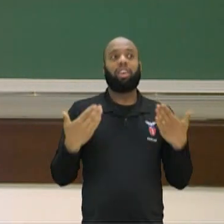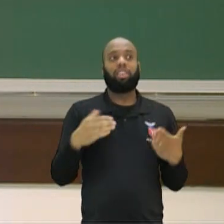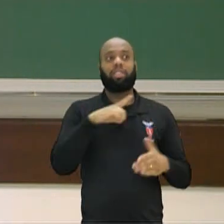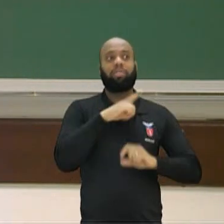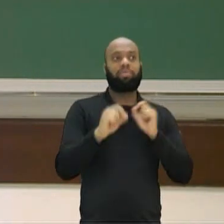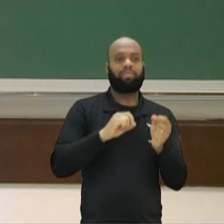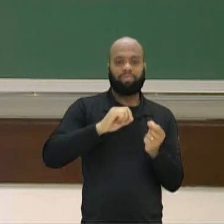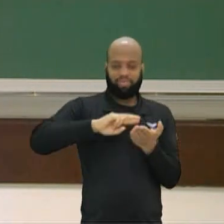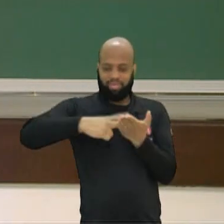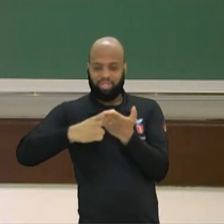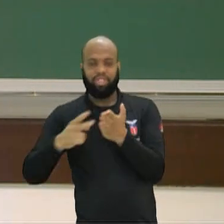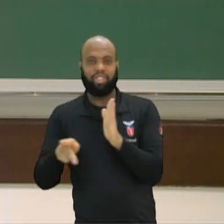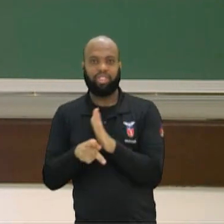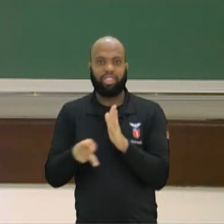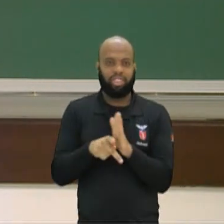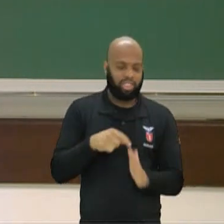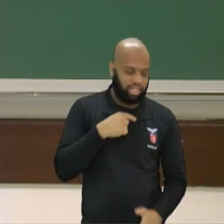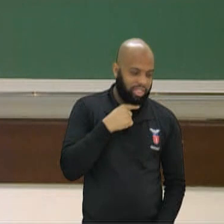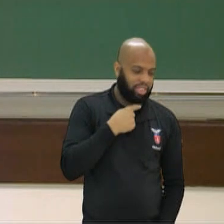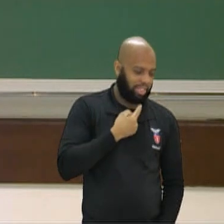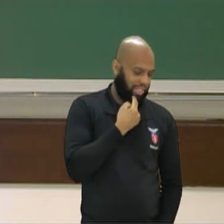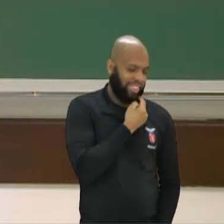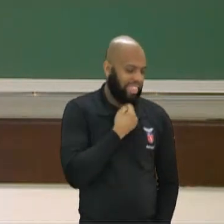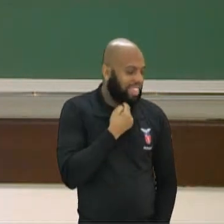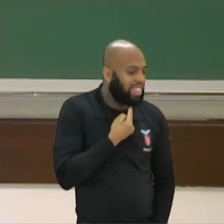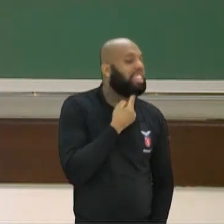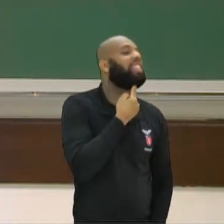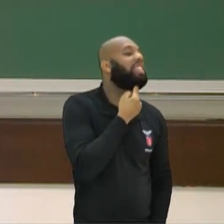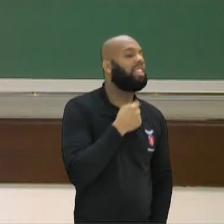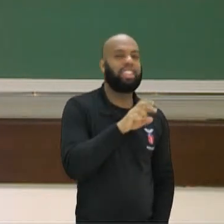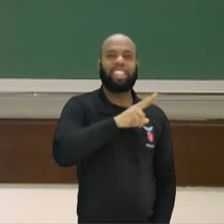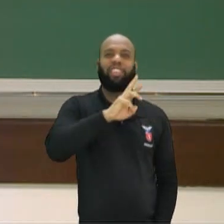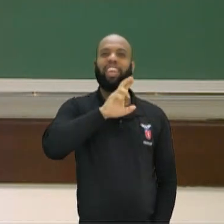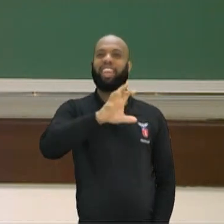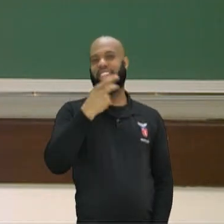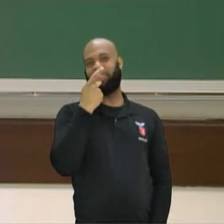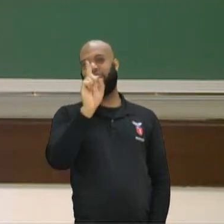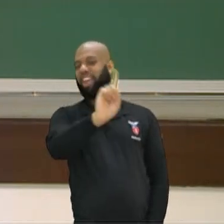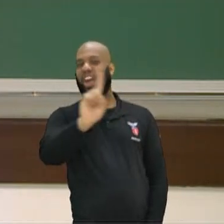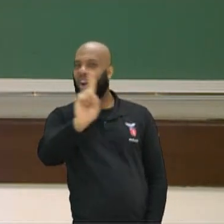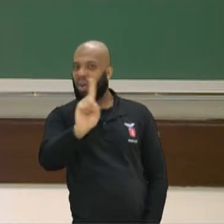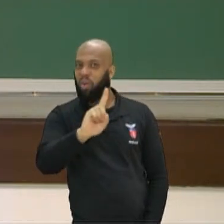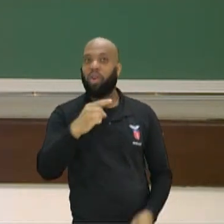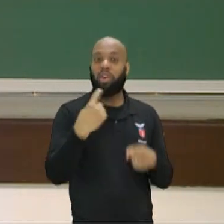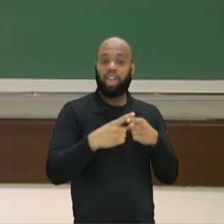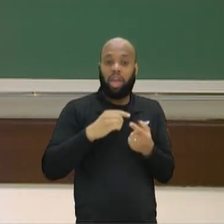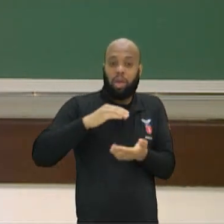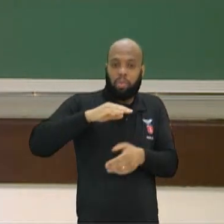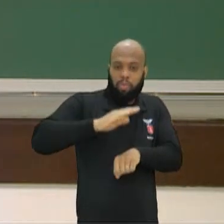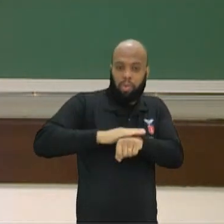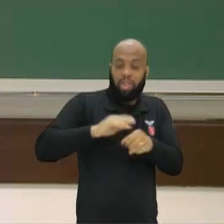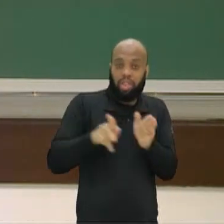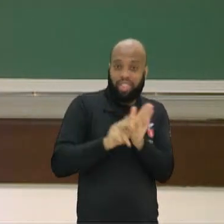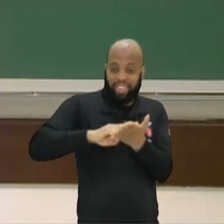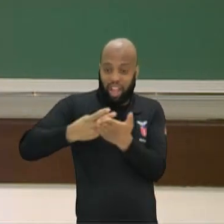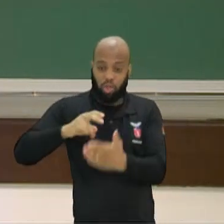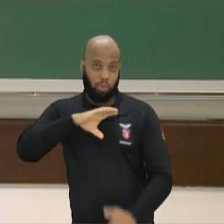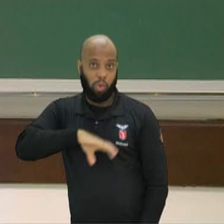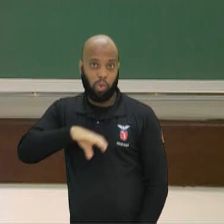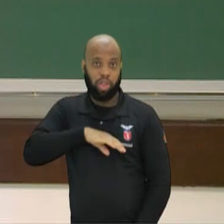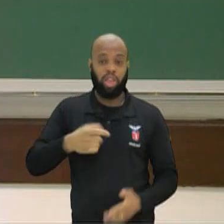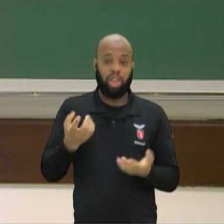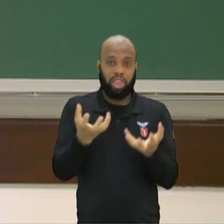Você não vai traduzir mantenha o seu queixo erguido, porque a gente não fala assim, né? Então, na hora da tradução, é óbvio que você vai buscar